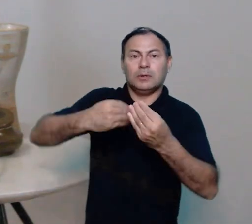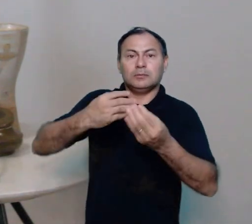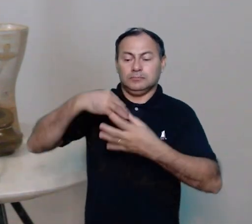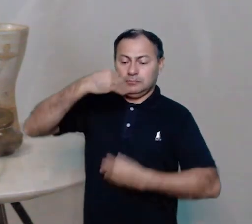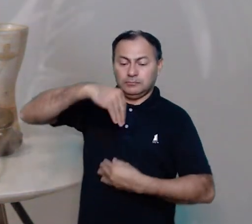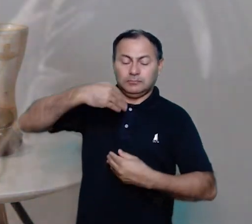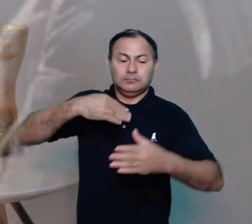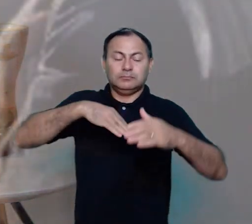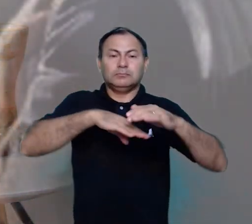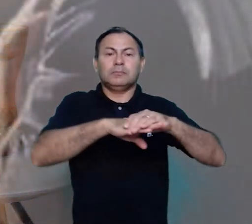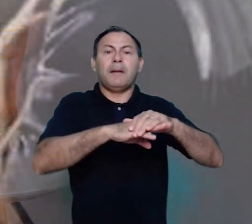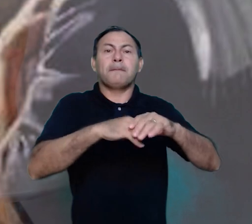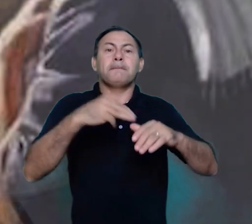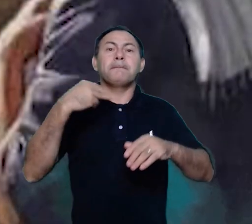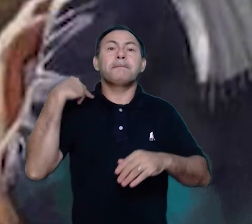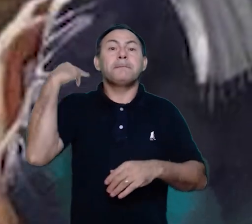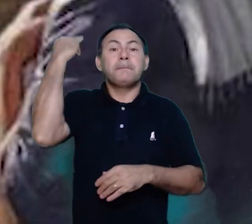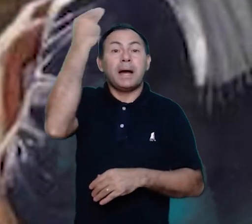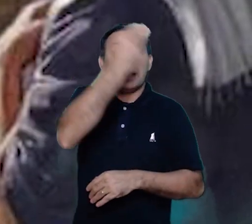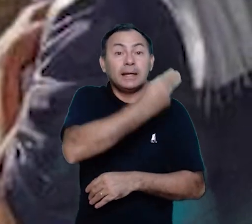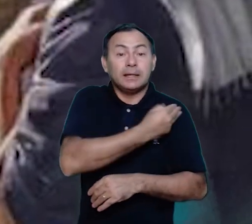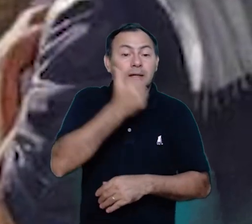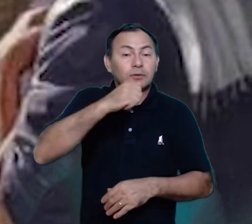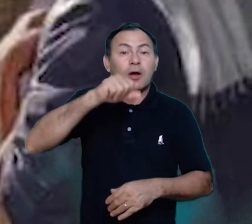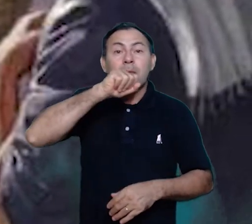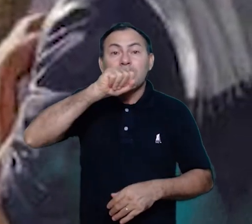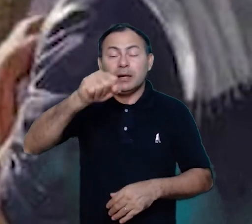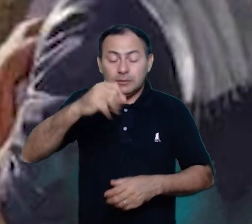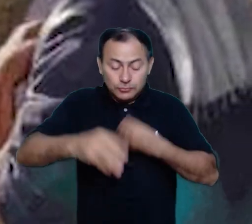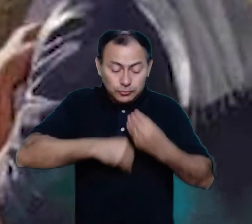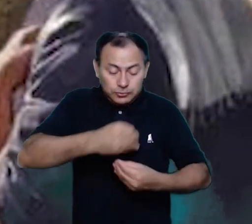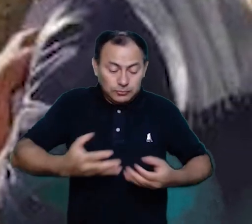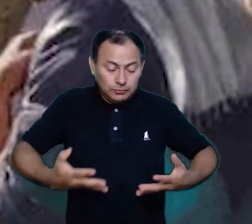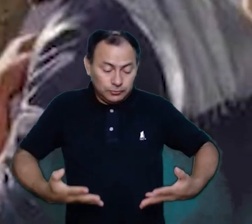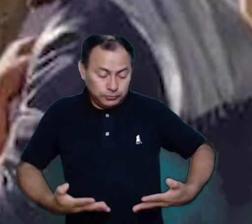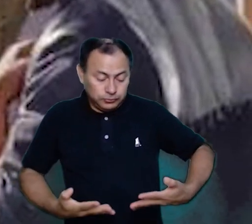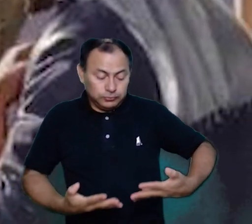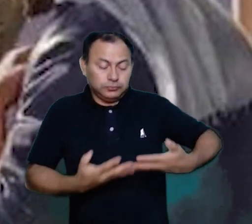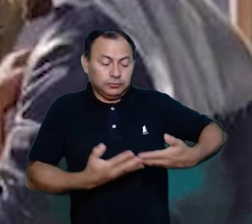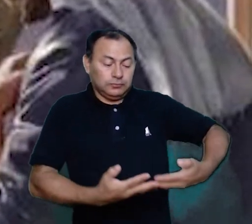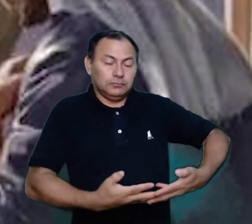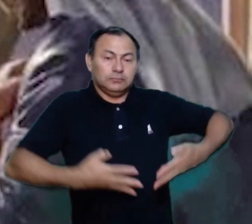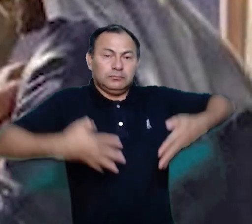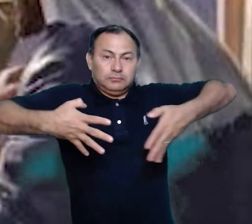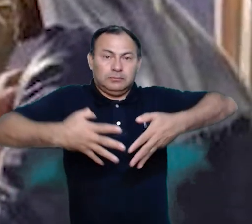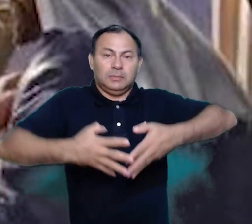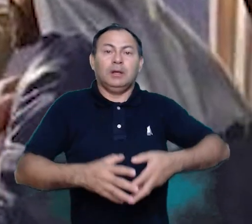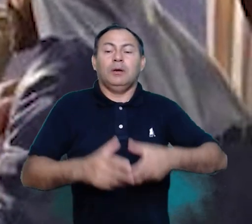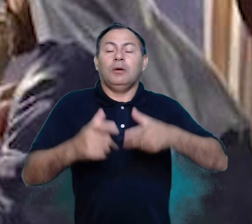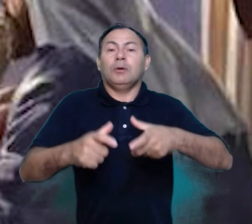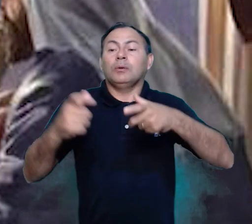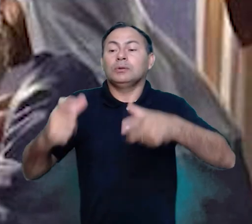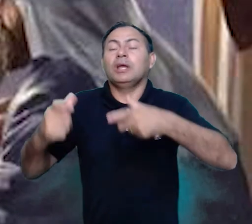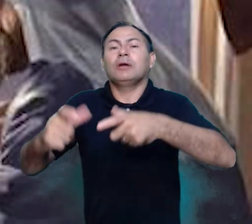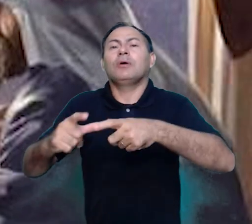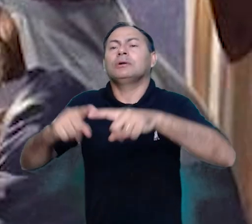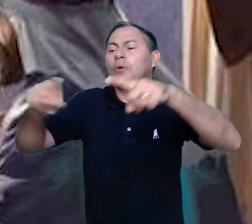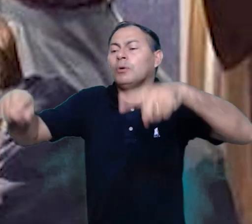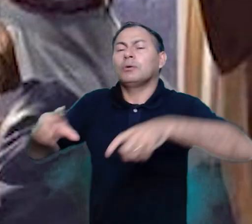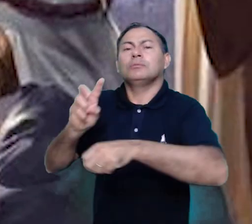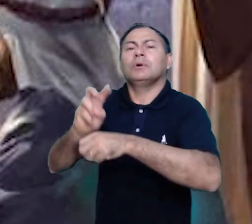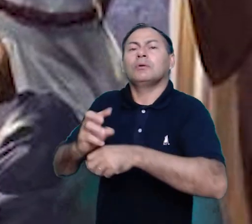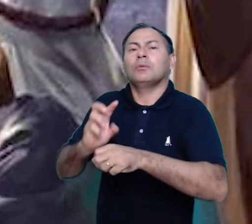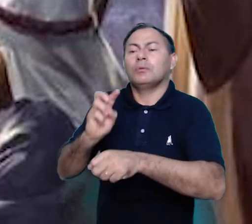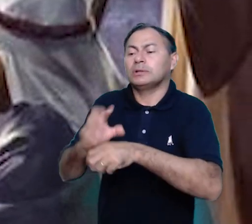faixas, foi posto por Maria, sua mãe, numa manjedoura, no lugar de alimento para